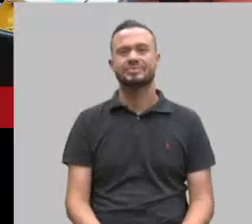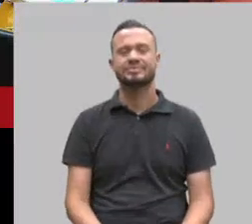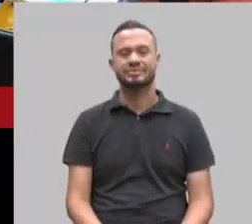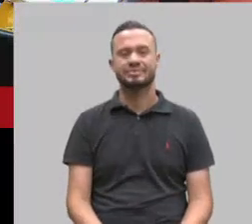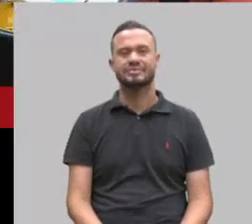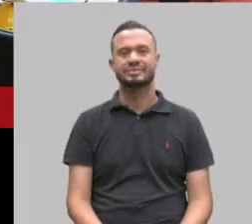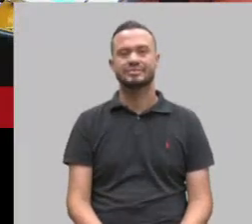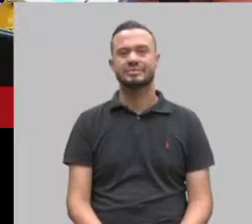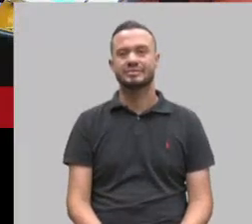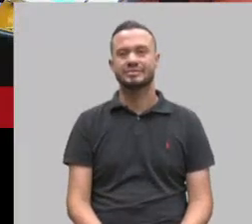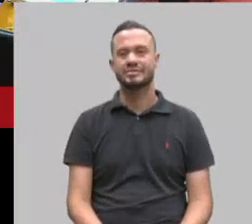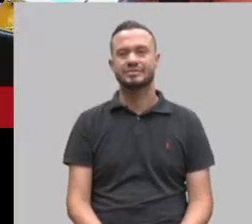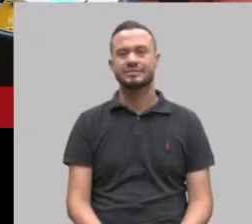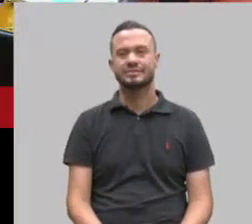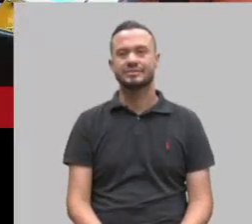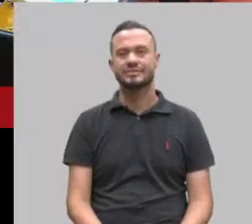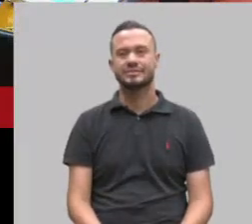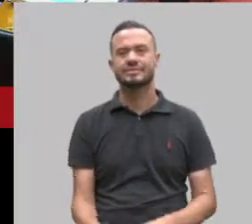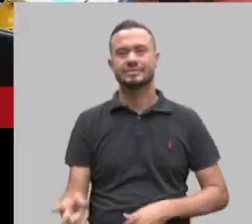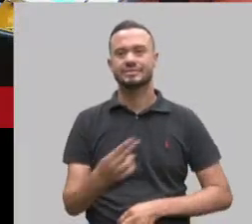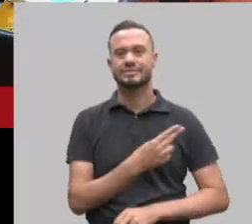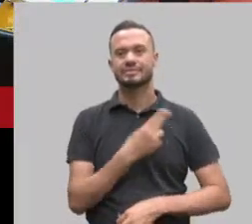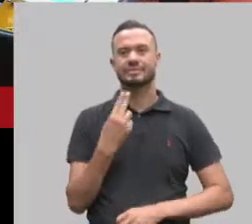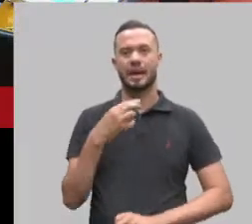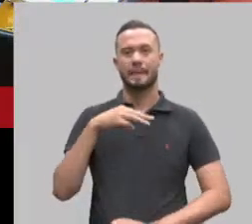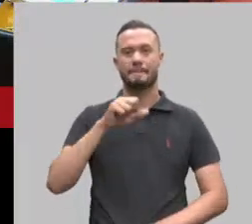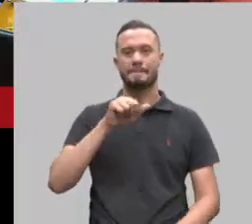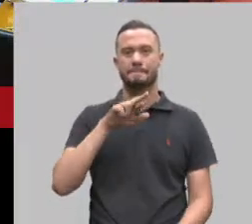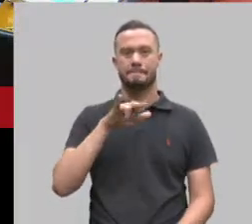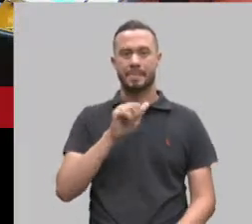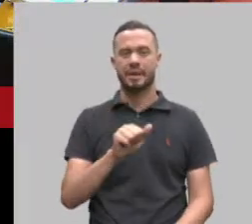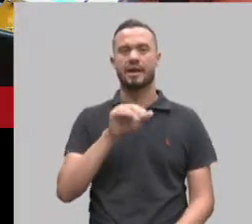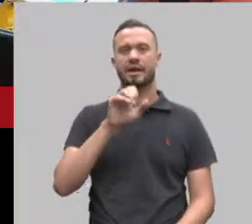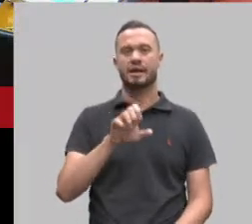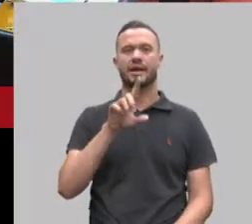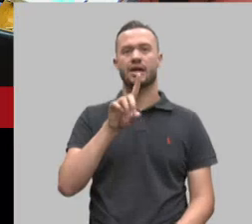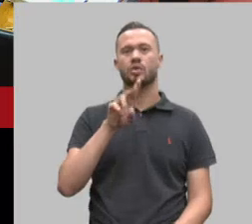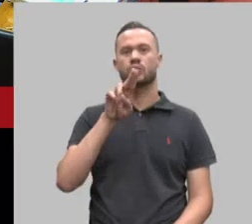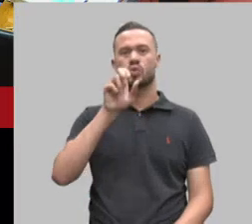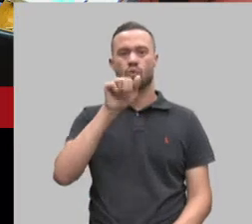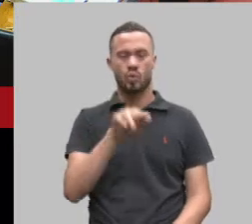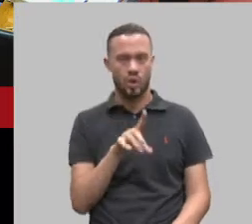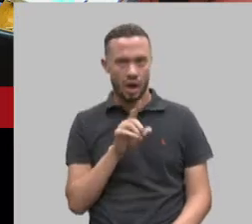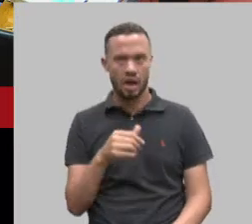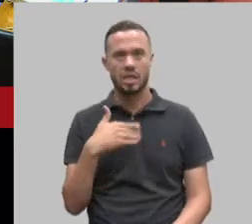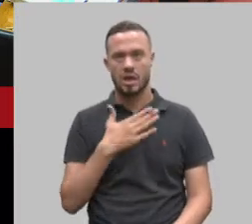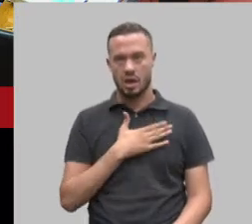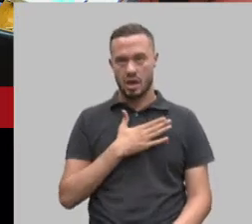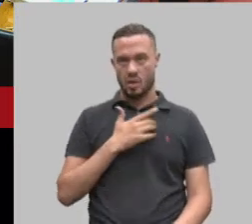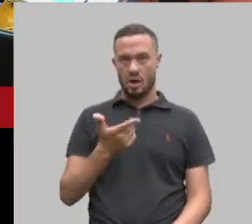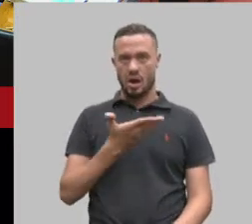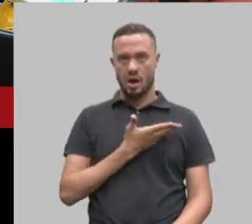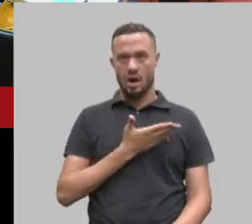obrigada meu nome é Maria Eduardo eu sou de Coimbra e eu já fui contemplada pela fala dos meus